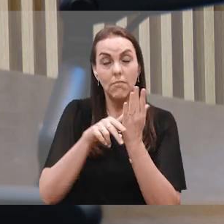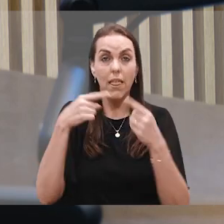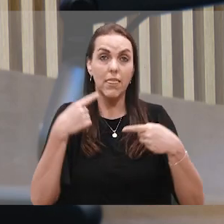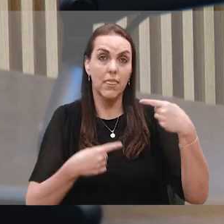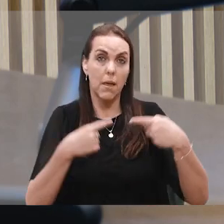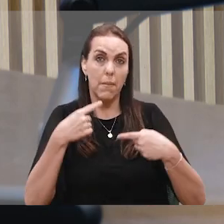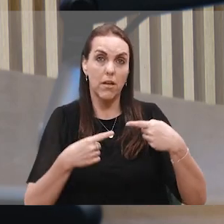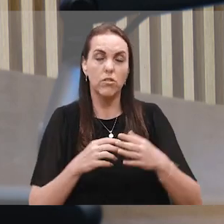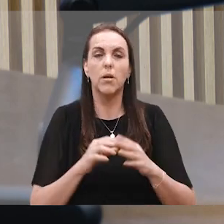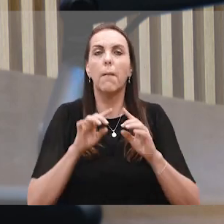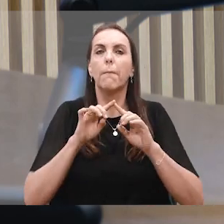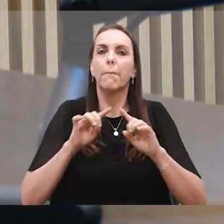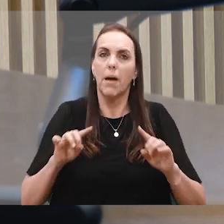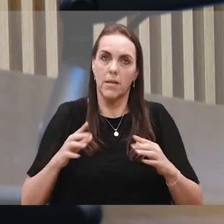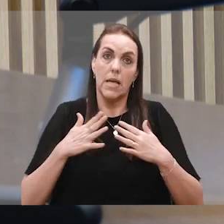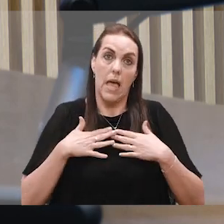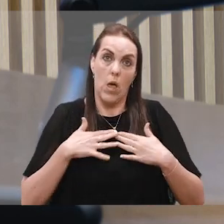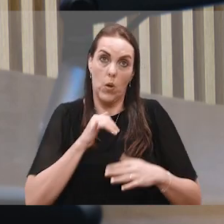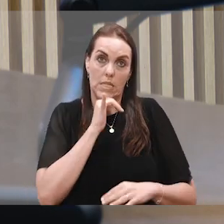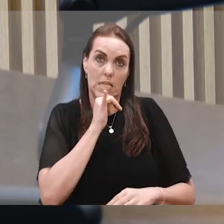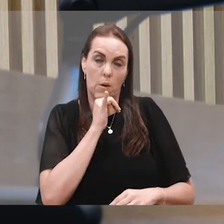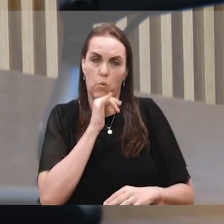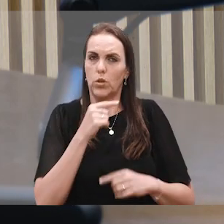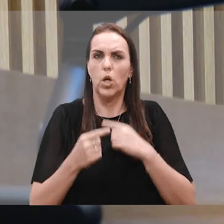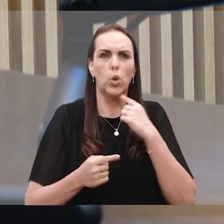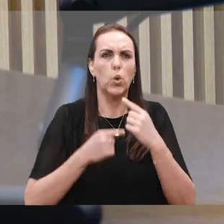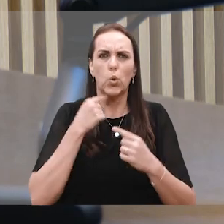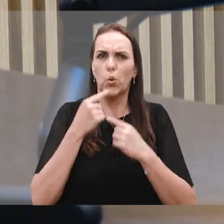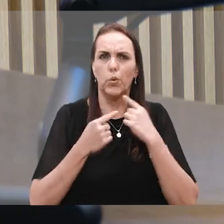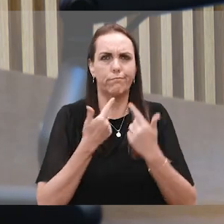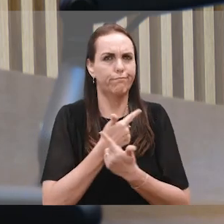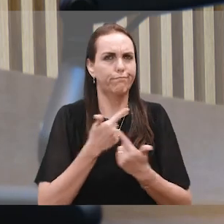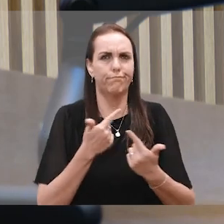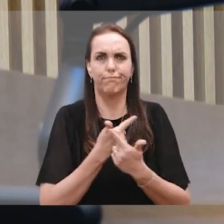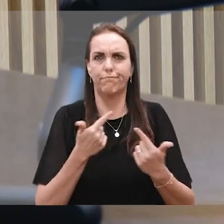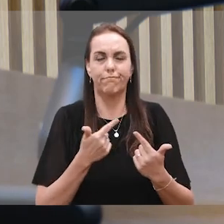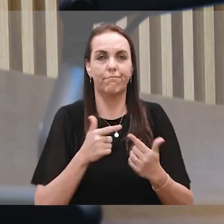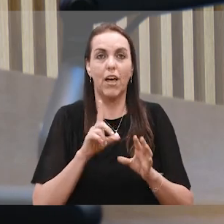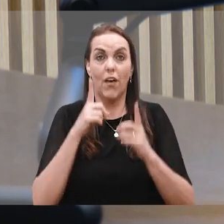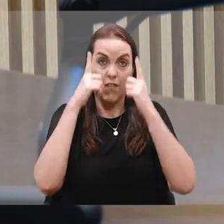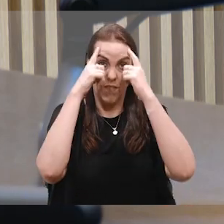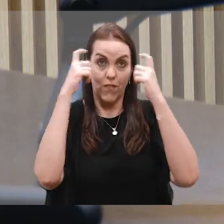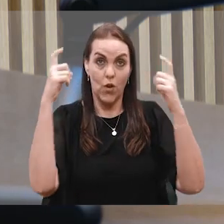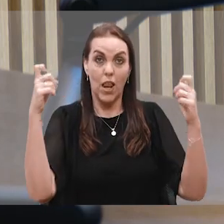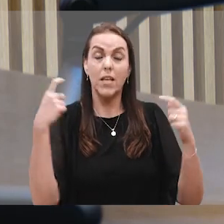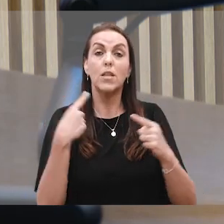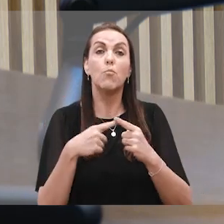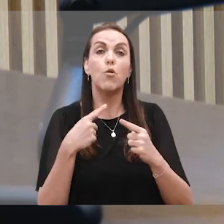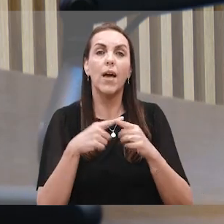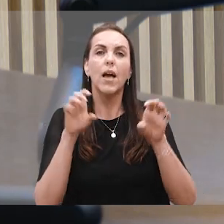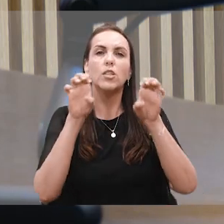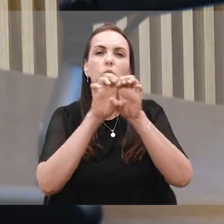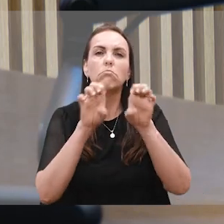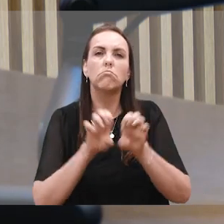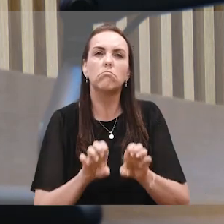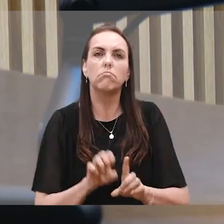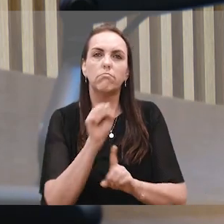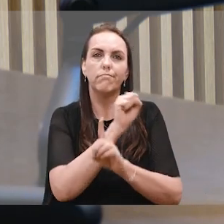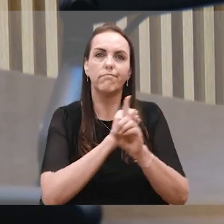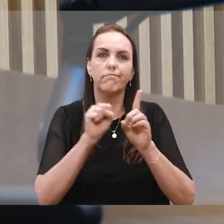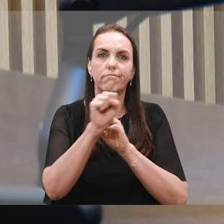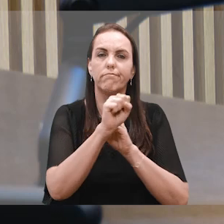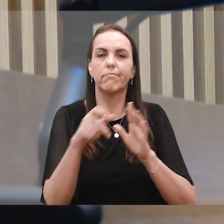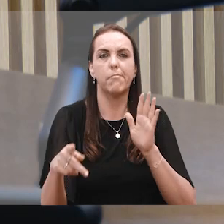um diversifica. debate, né? Exato. Mas eu, por exemplo, não tenho dúvida que a violência surge de uma estrutura